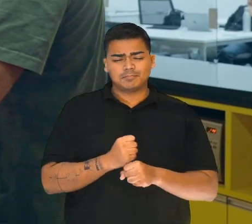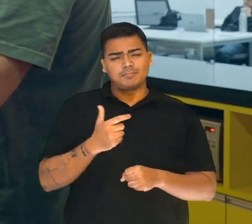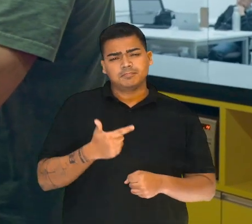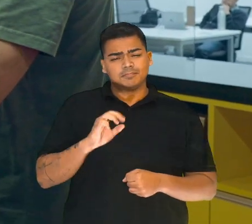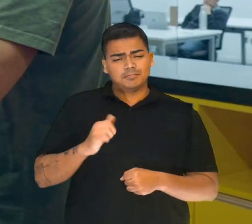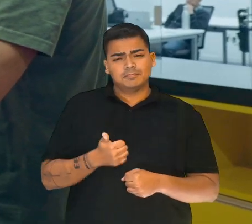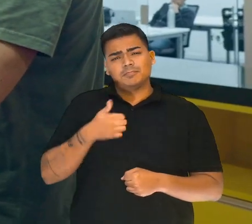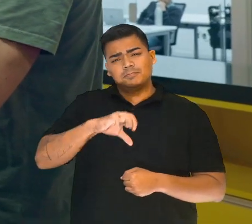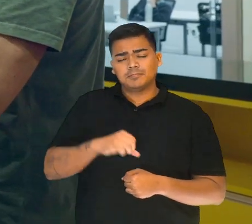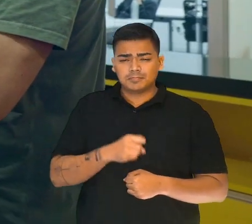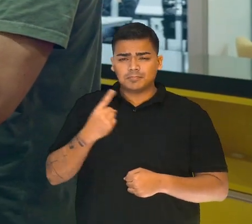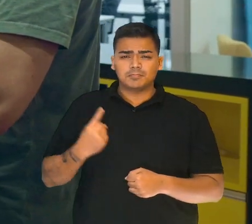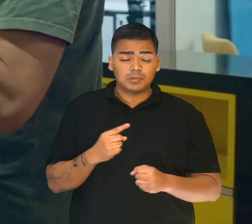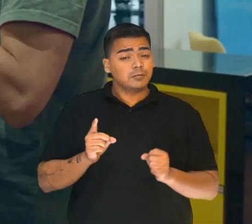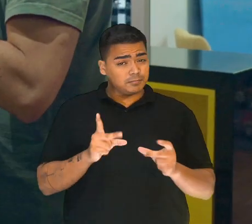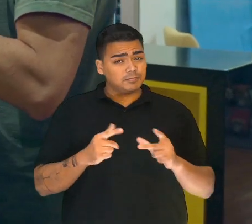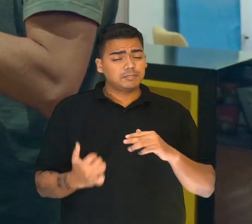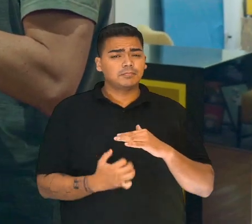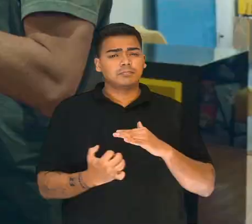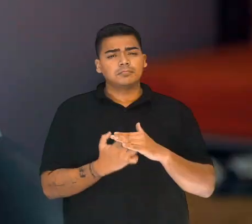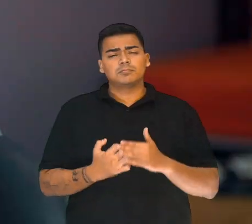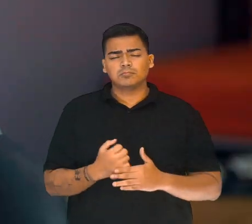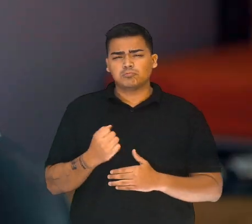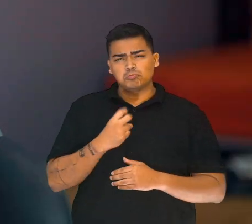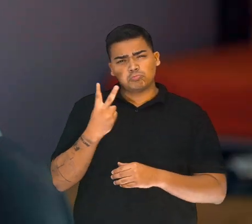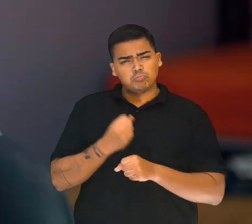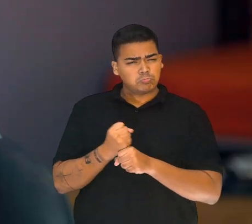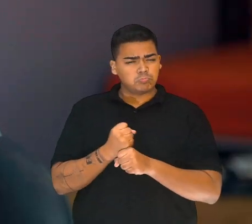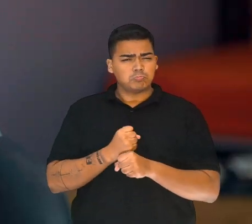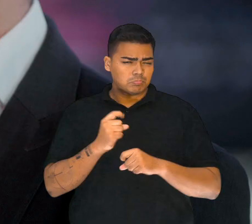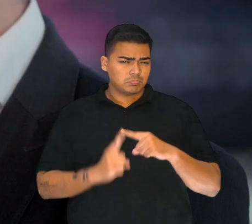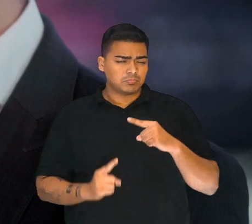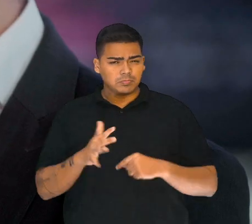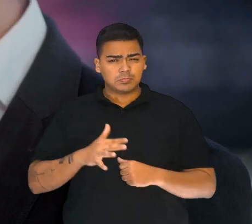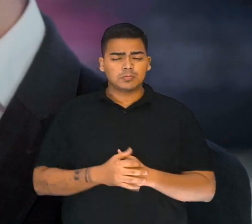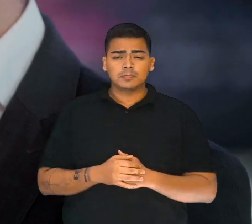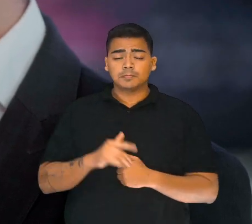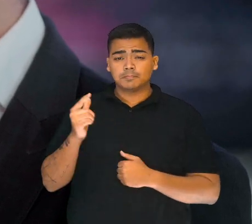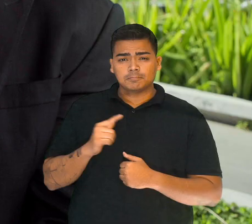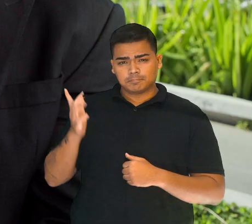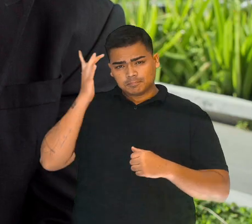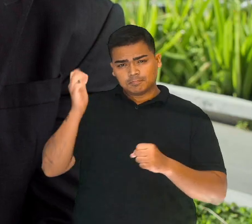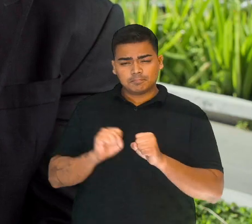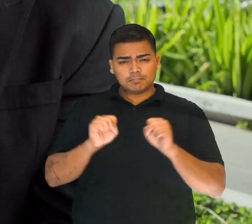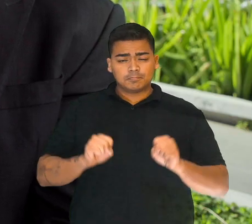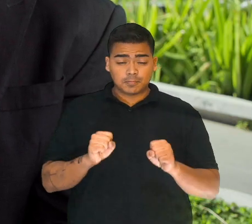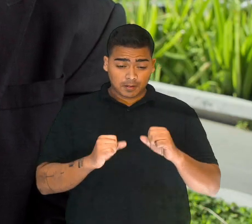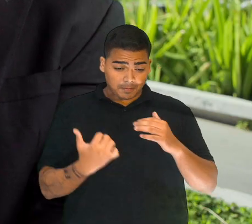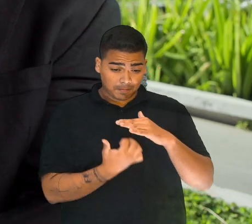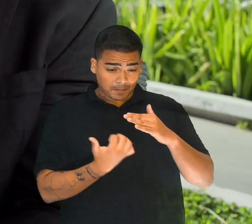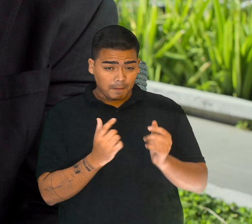2019 e até a gente, enfim, vender a empresa, né? Foram 2 anos e meio, né? A maturidade do ecossistema tem que entender